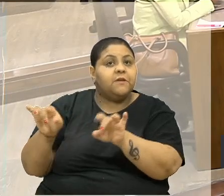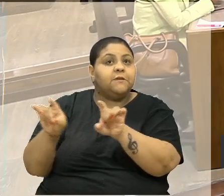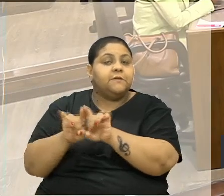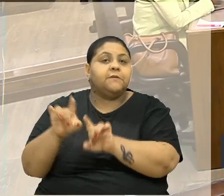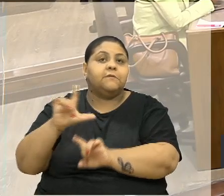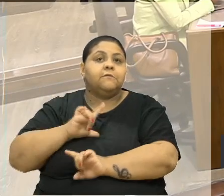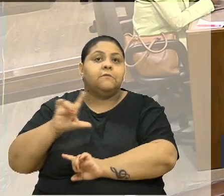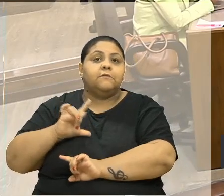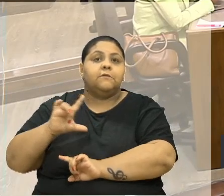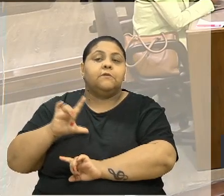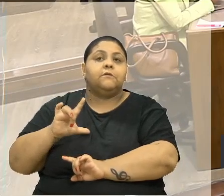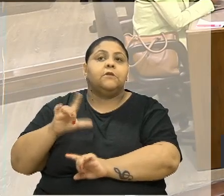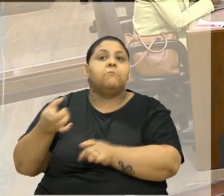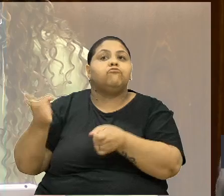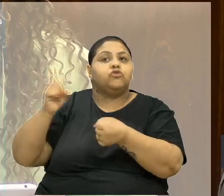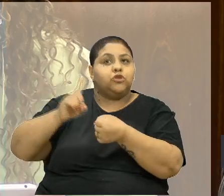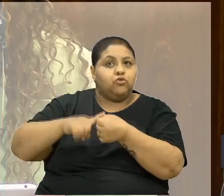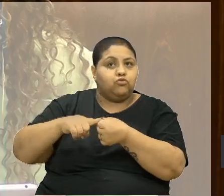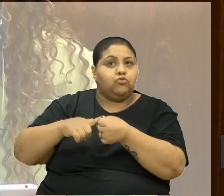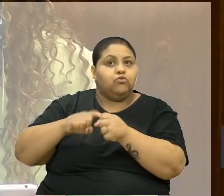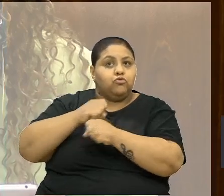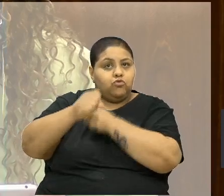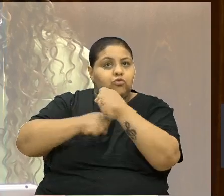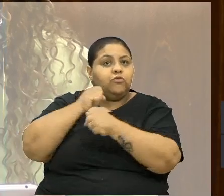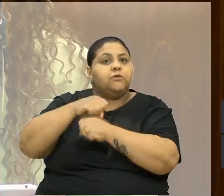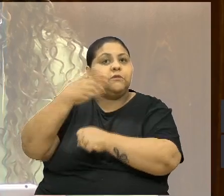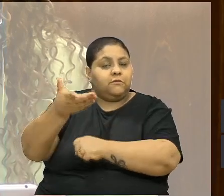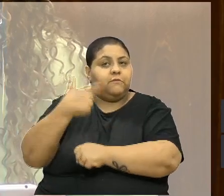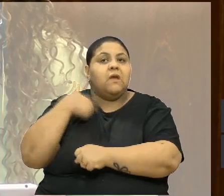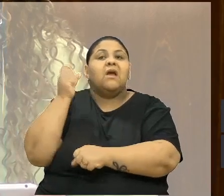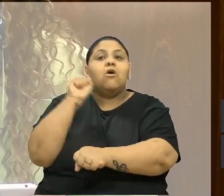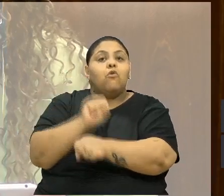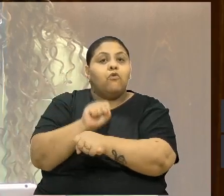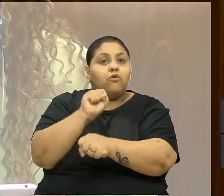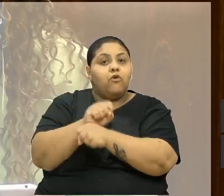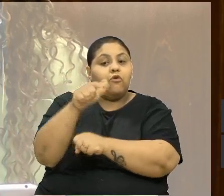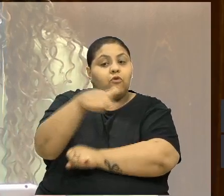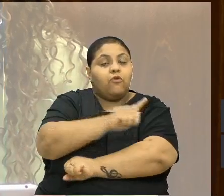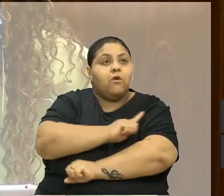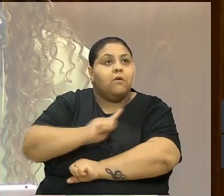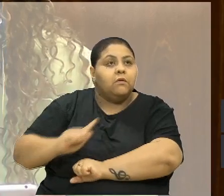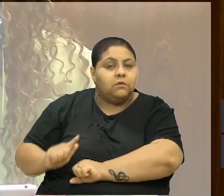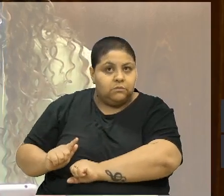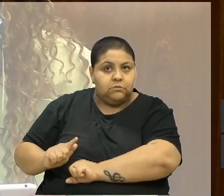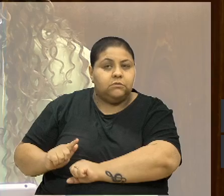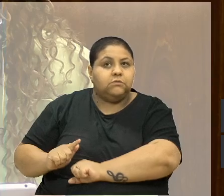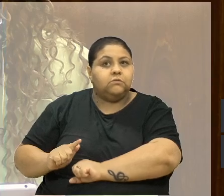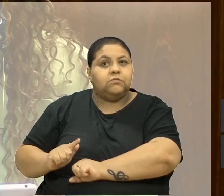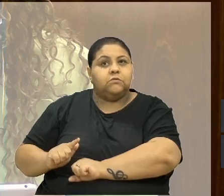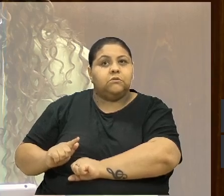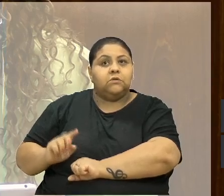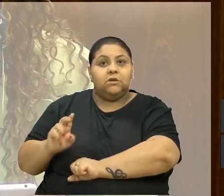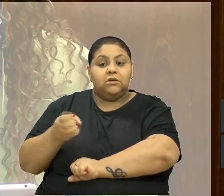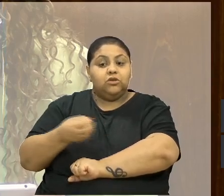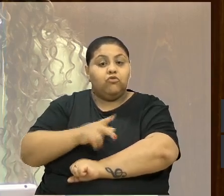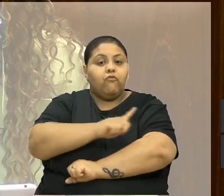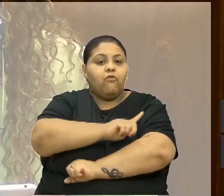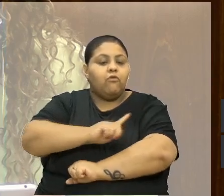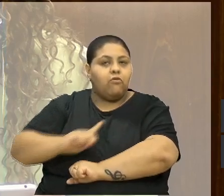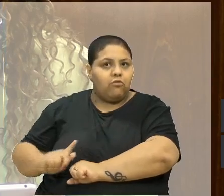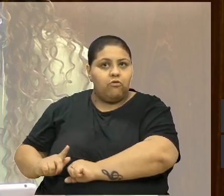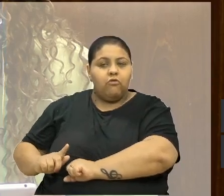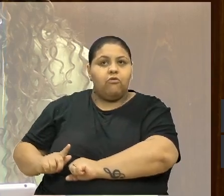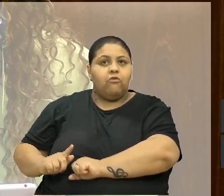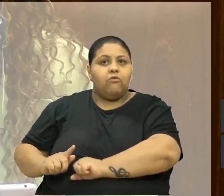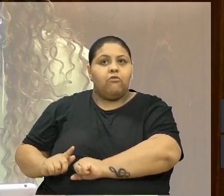a reeleição do prefeito e eu espero, sinceramente, que esse governo, esse novo governo, ele